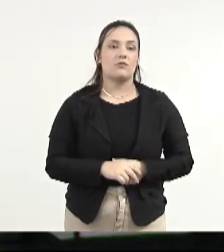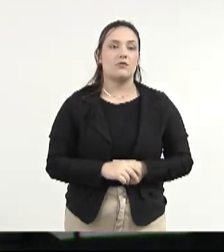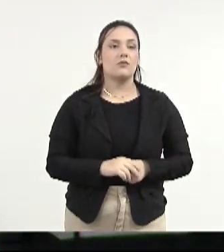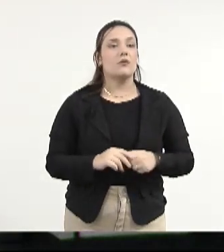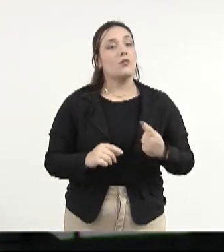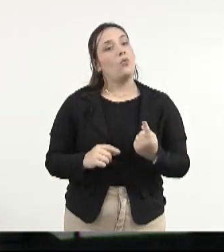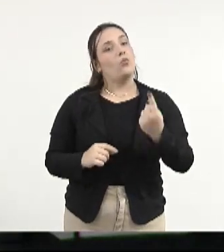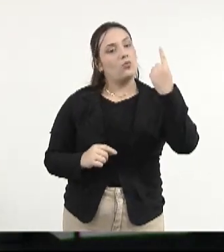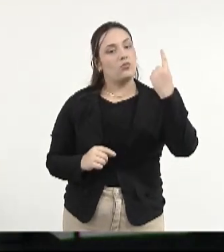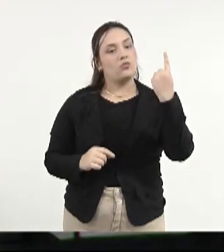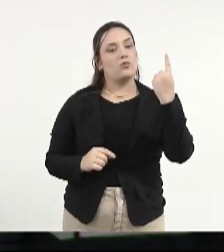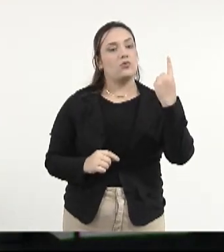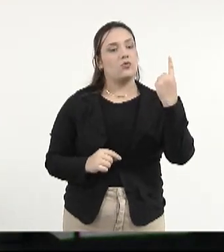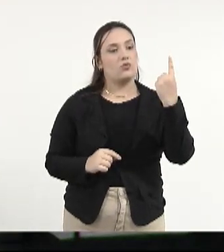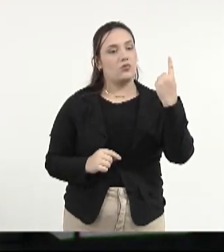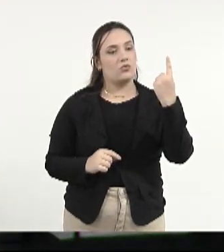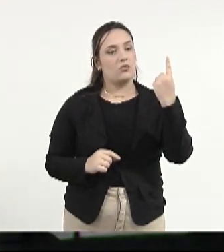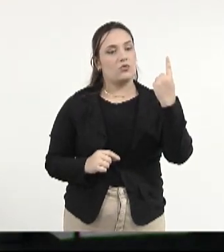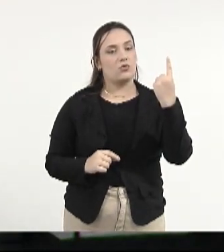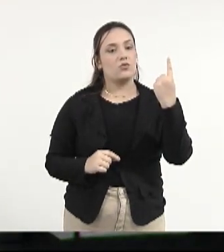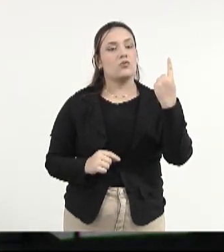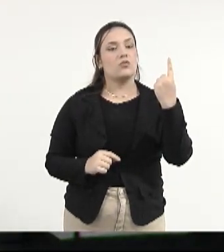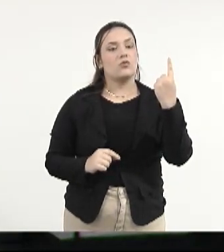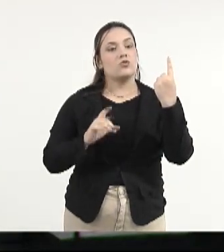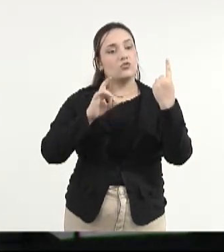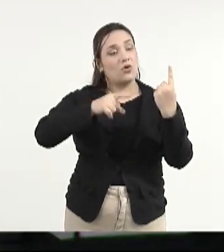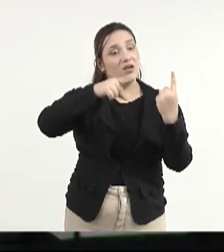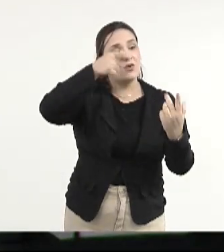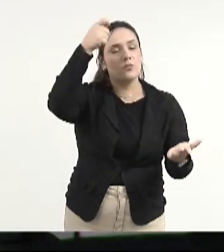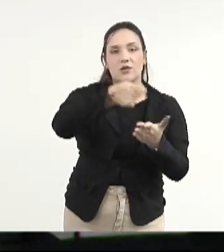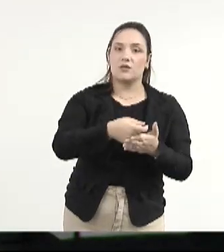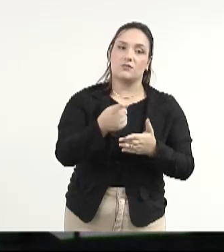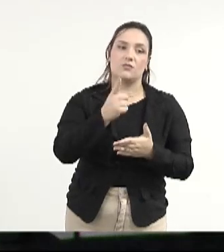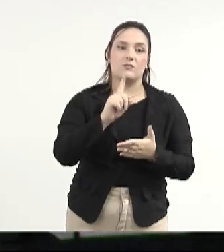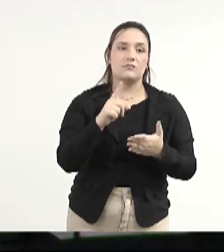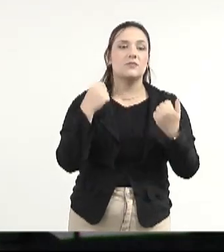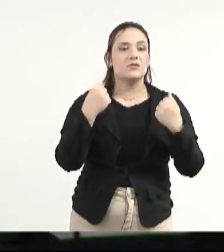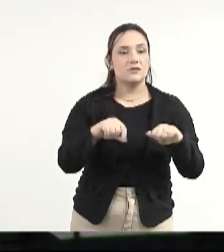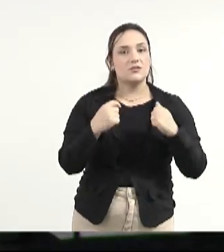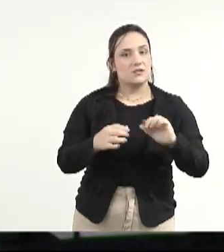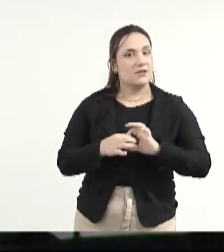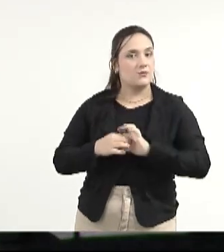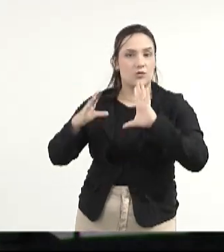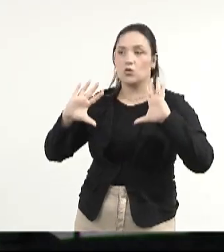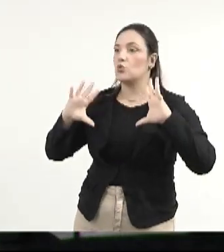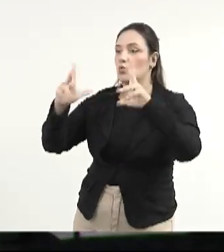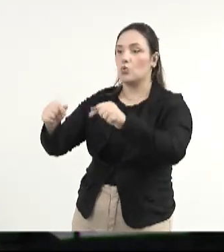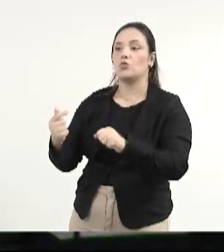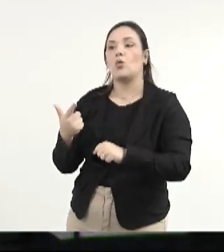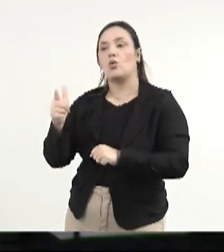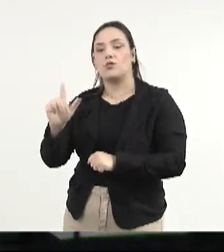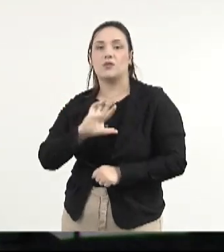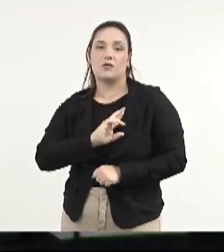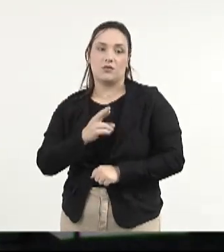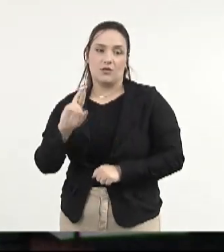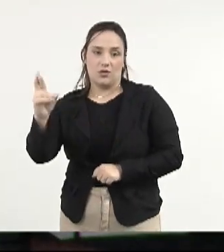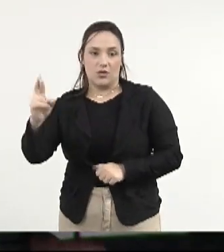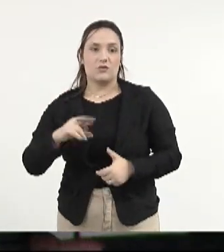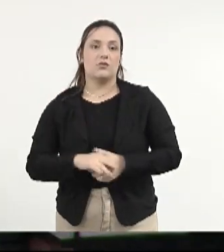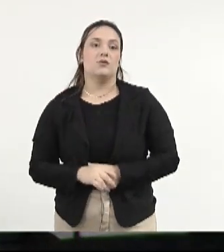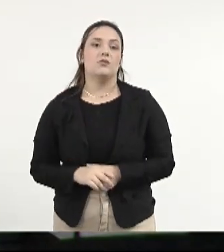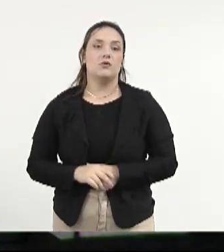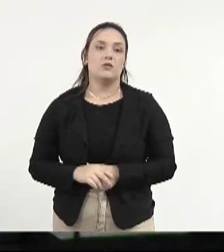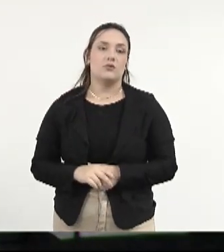fosse esse apenas obrigatório. Nós teríamos que abrir para todas as crenças, né, todas